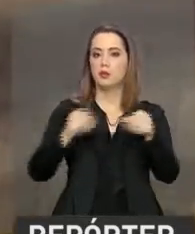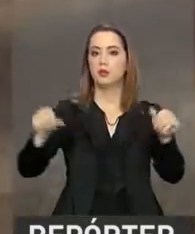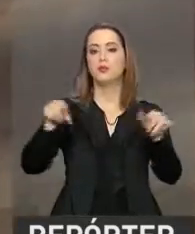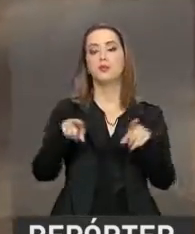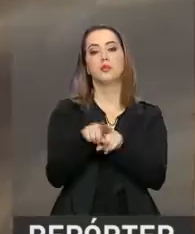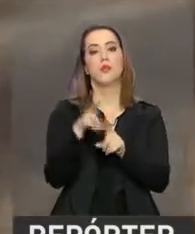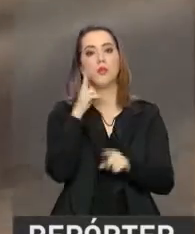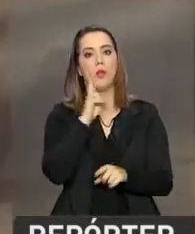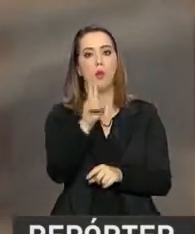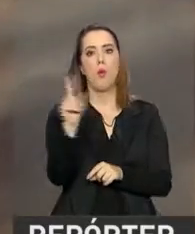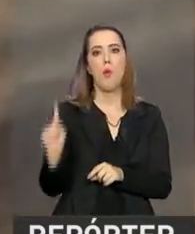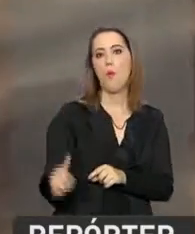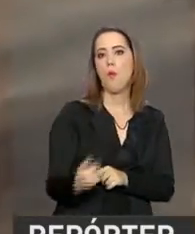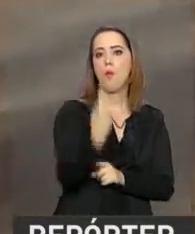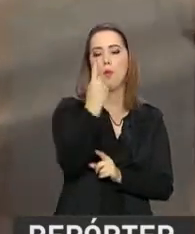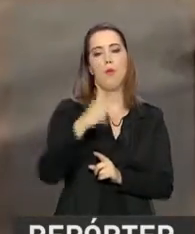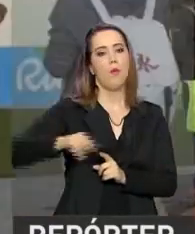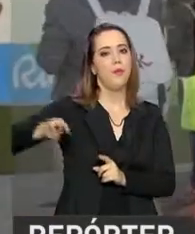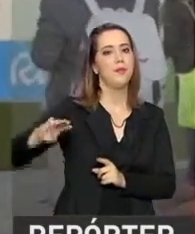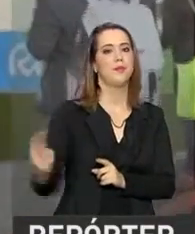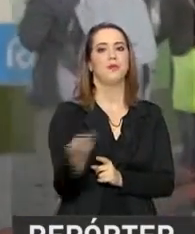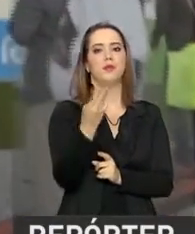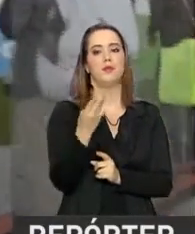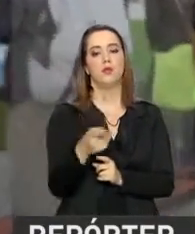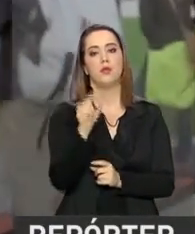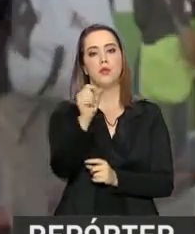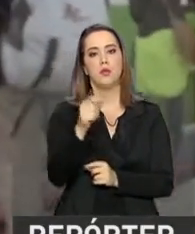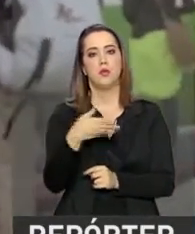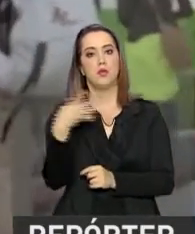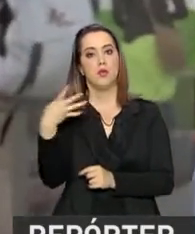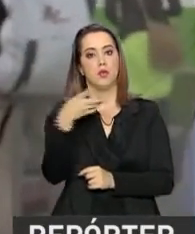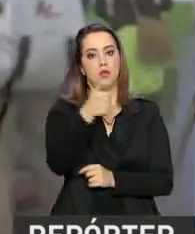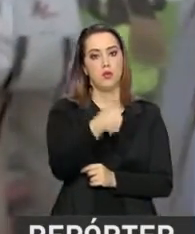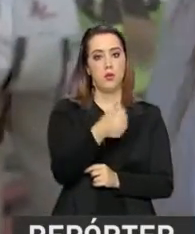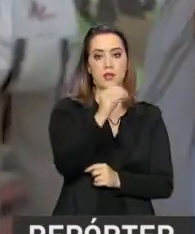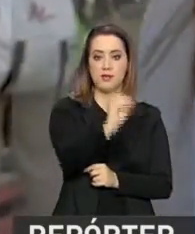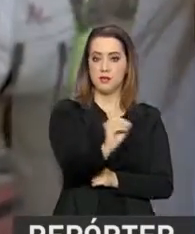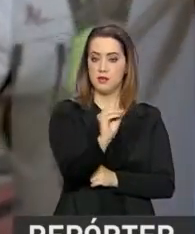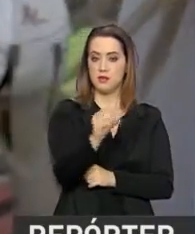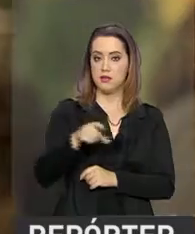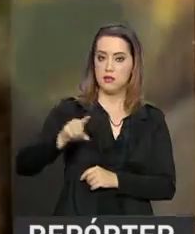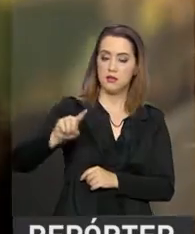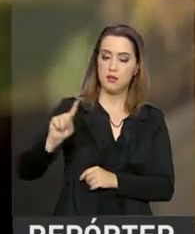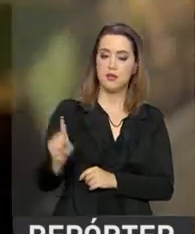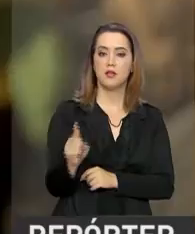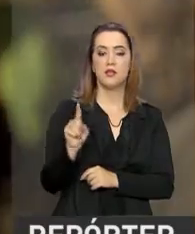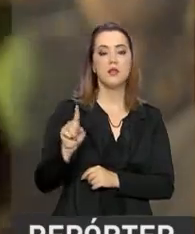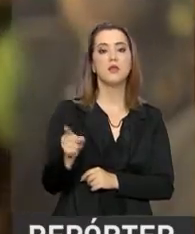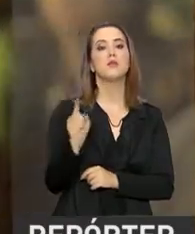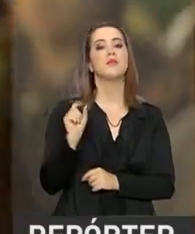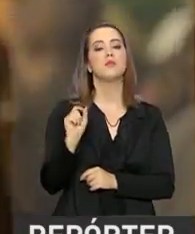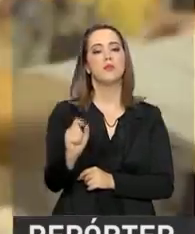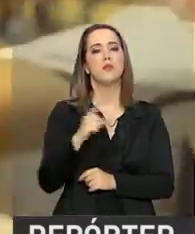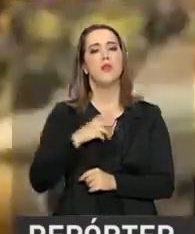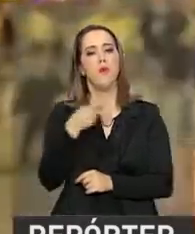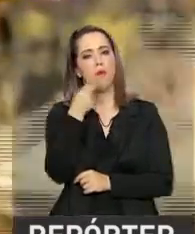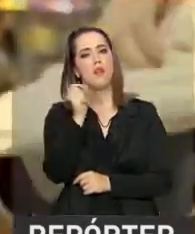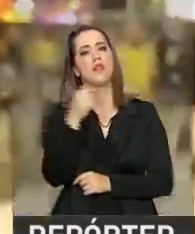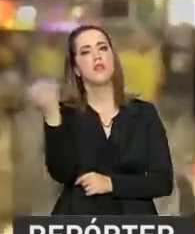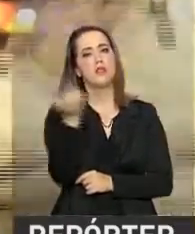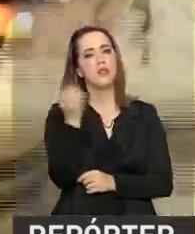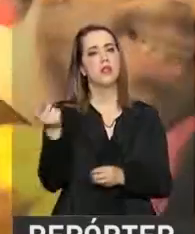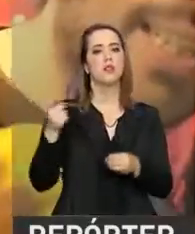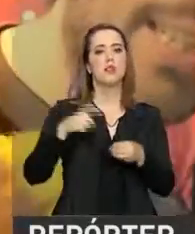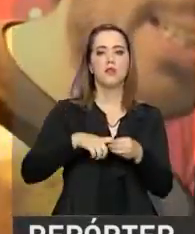vieram ver de perto os jogos no Rio. 410 mil deles, estrangeiros que afirmam querer voltar ao